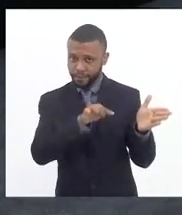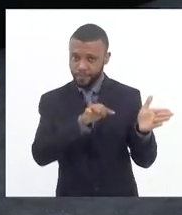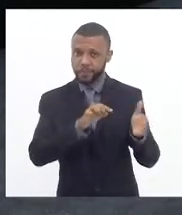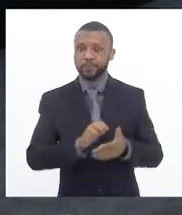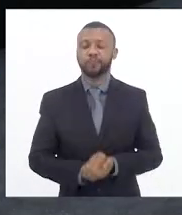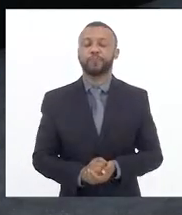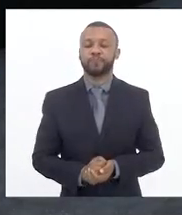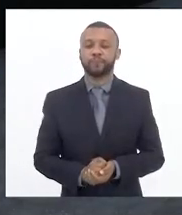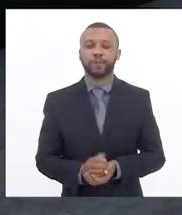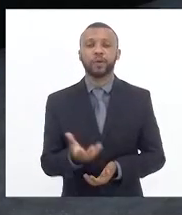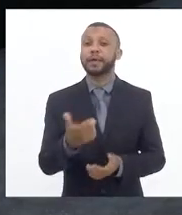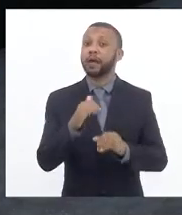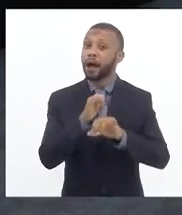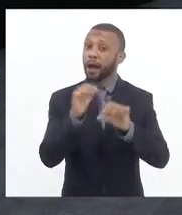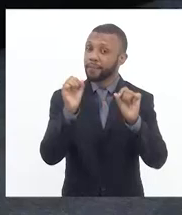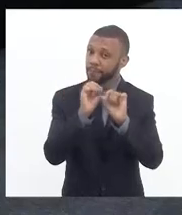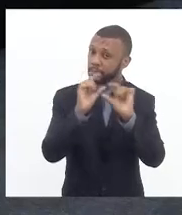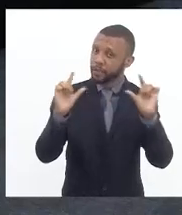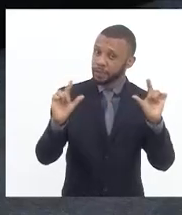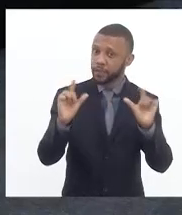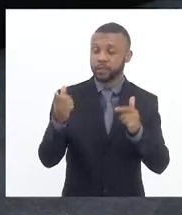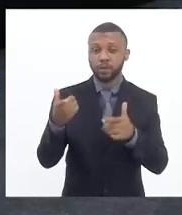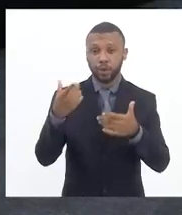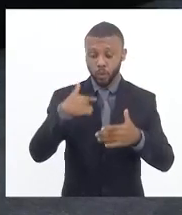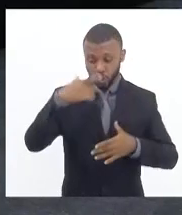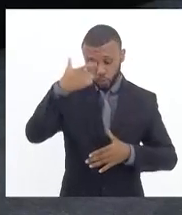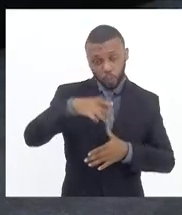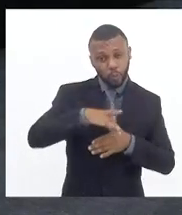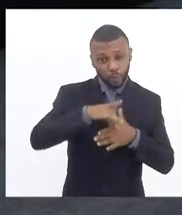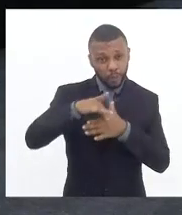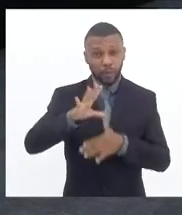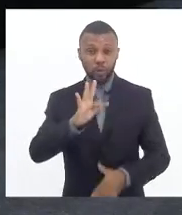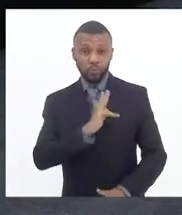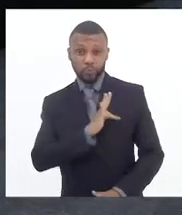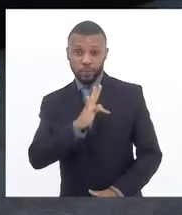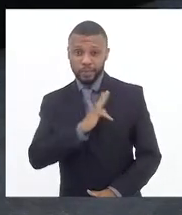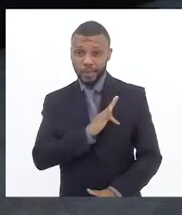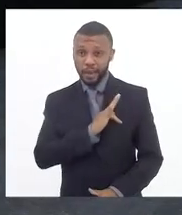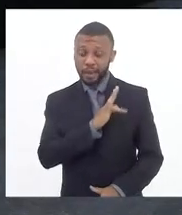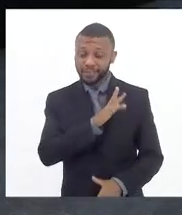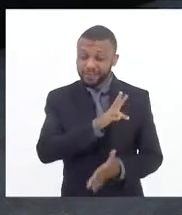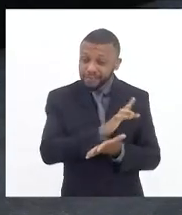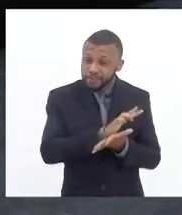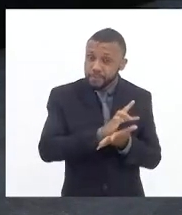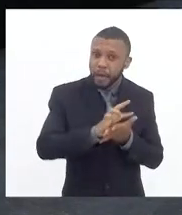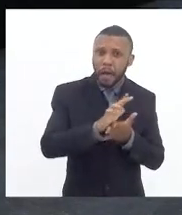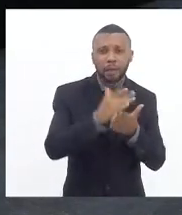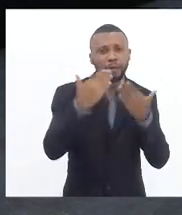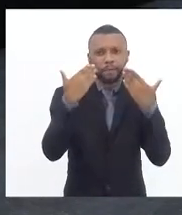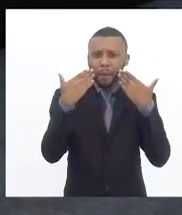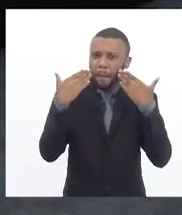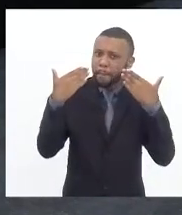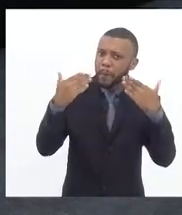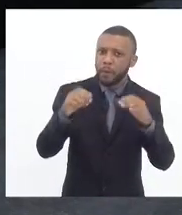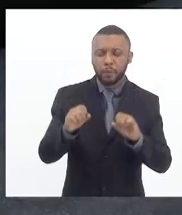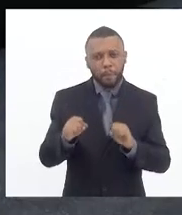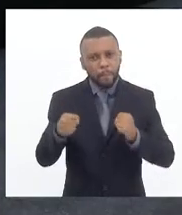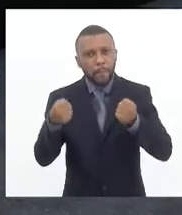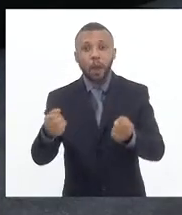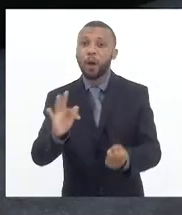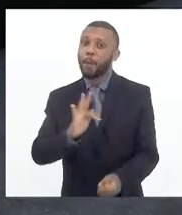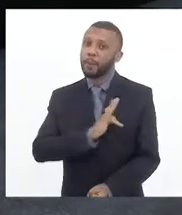né Que nome dos policiais muitos né venha público defender os policiais as